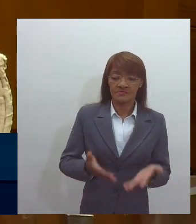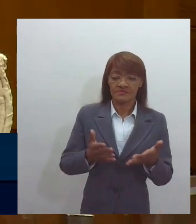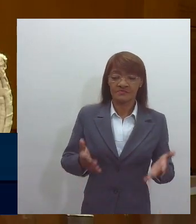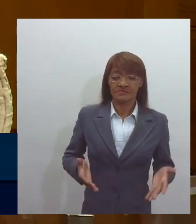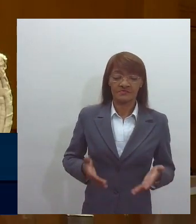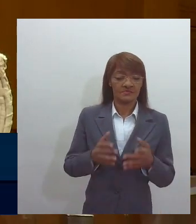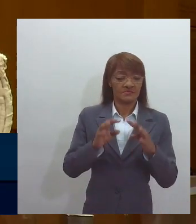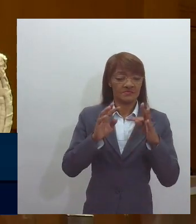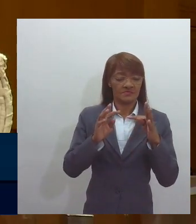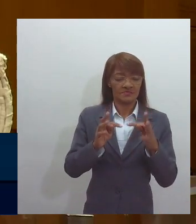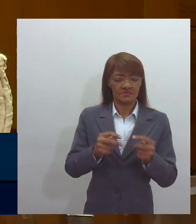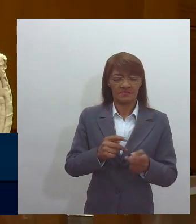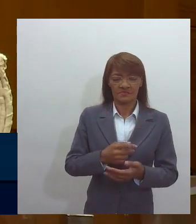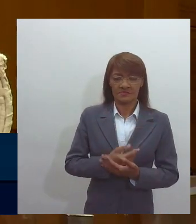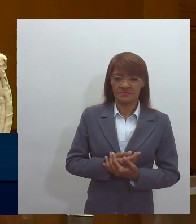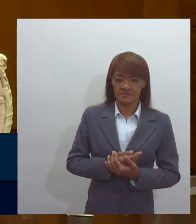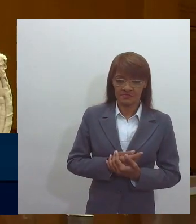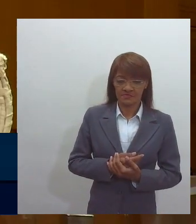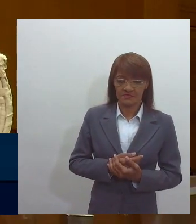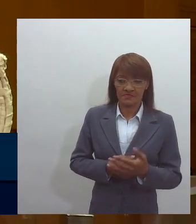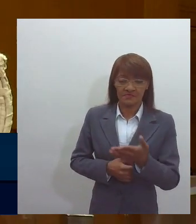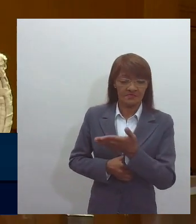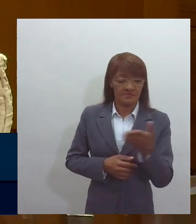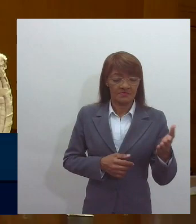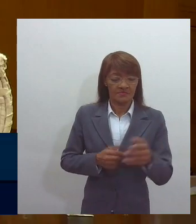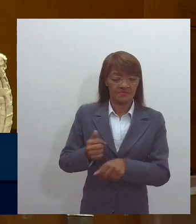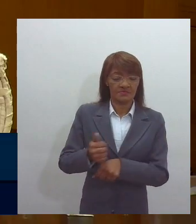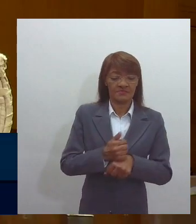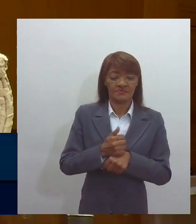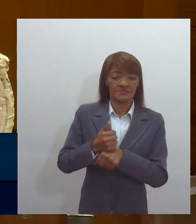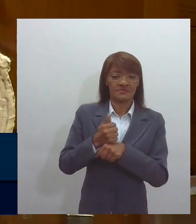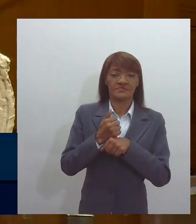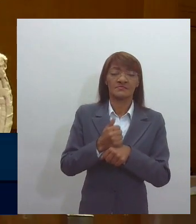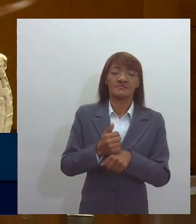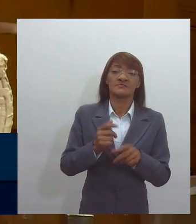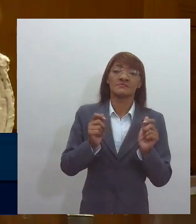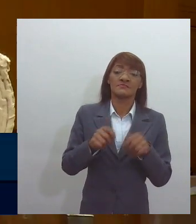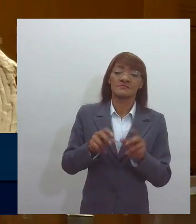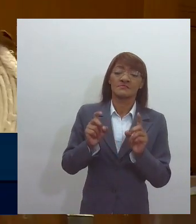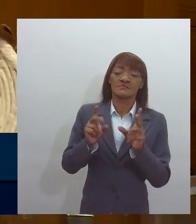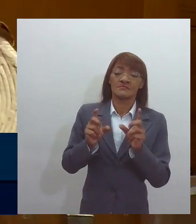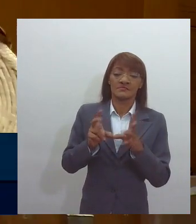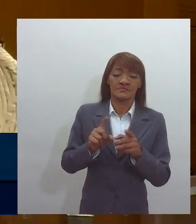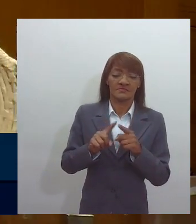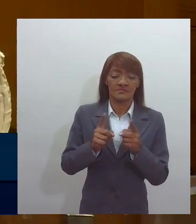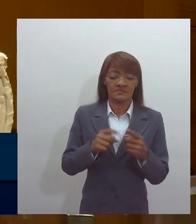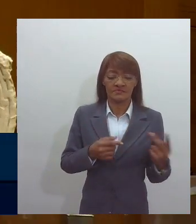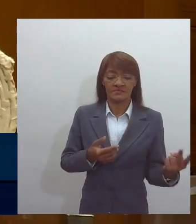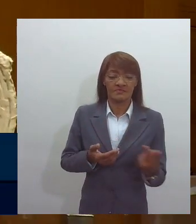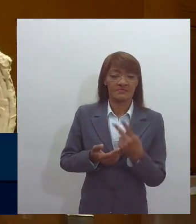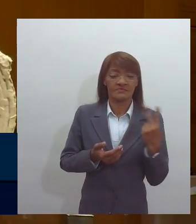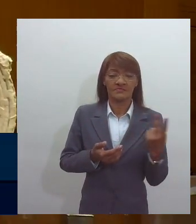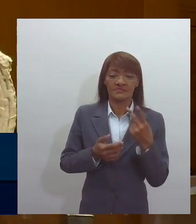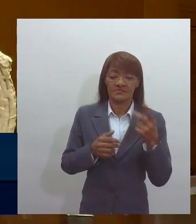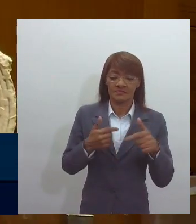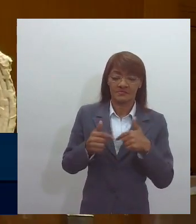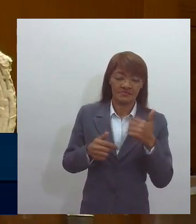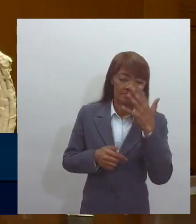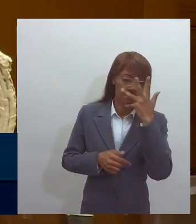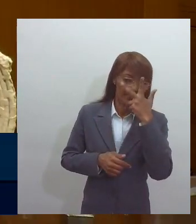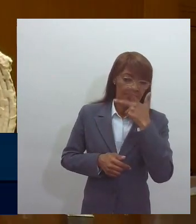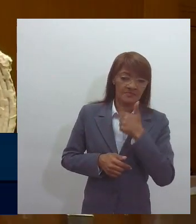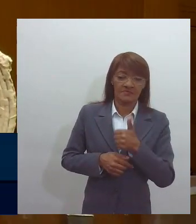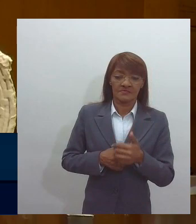e artesãos possam vender e valorizar esse trabalho belíssimo. Acabei comprando essa bolsa e vários